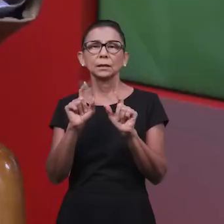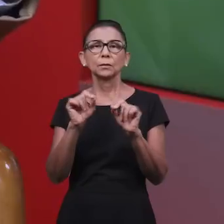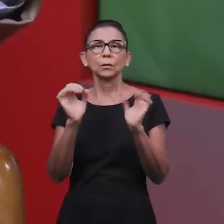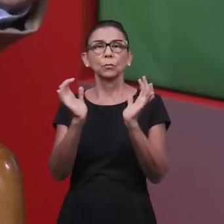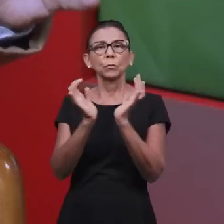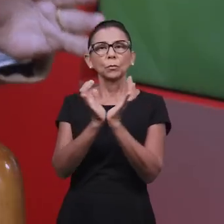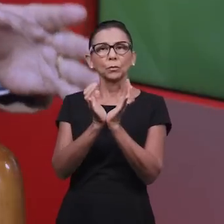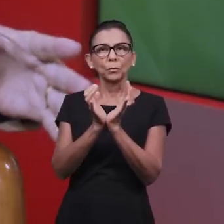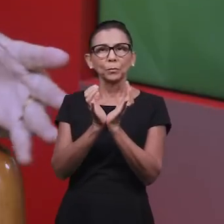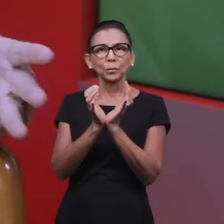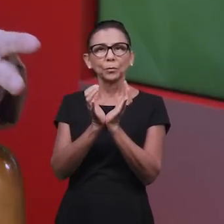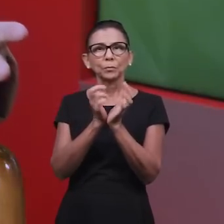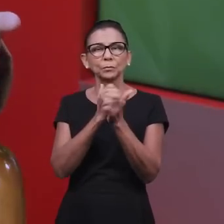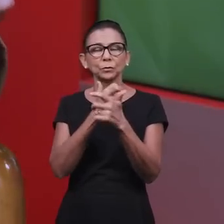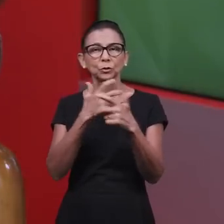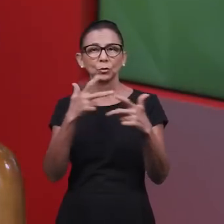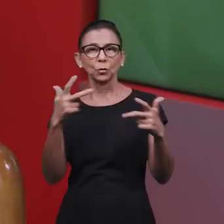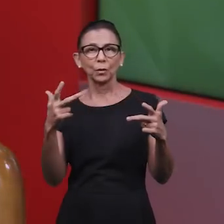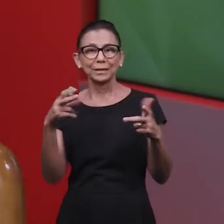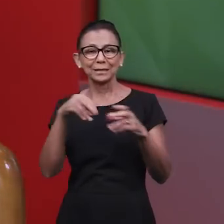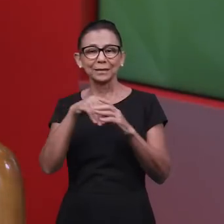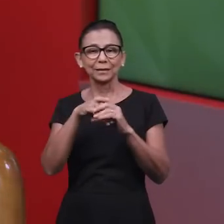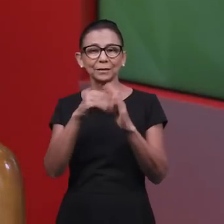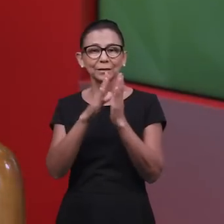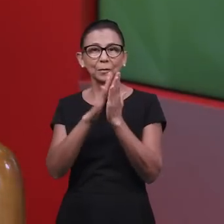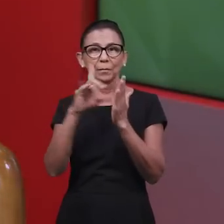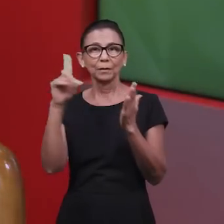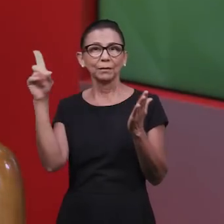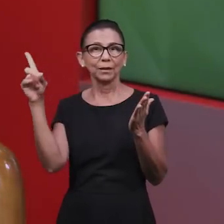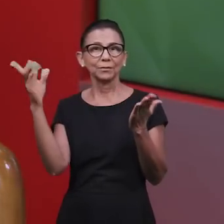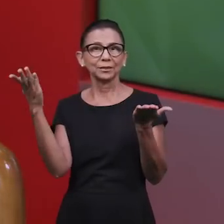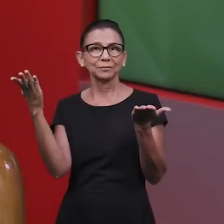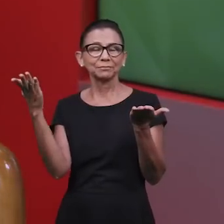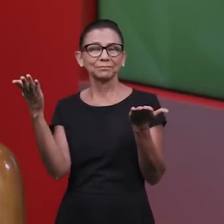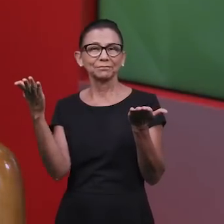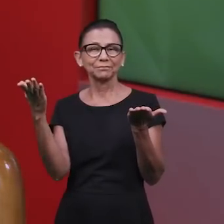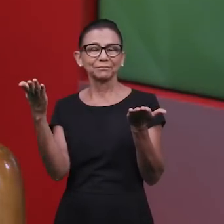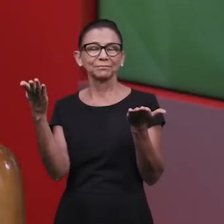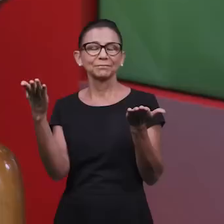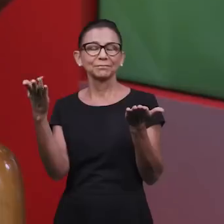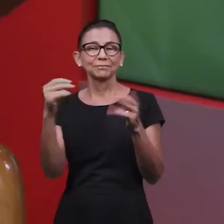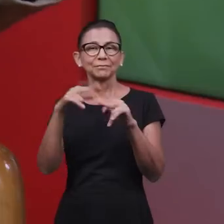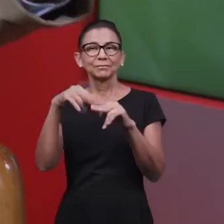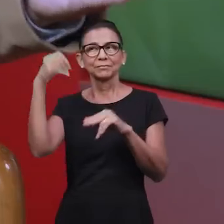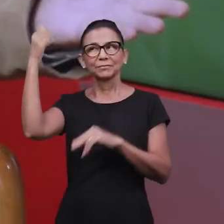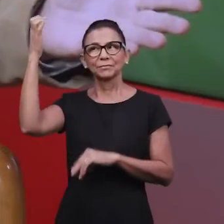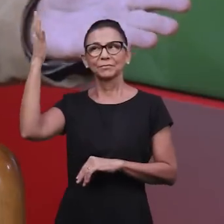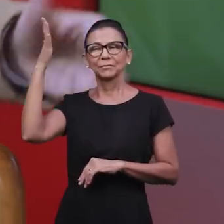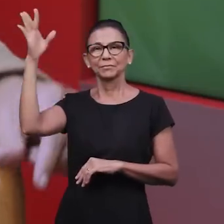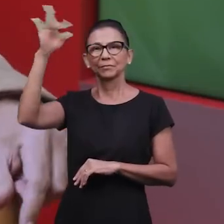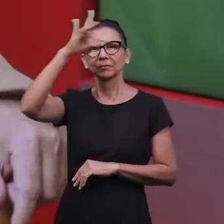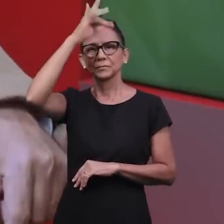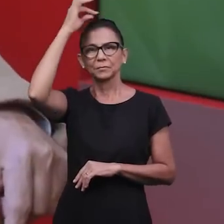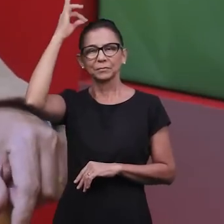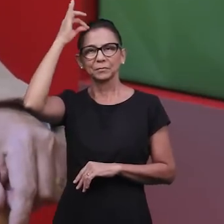elementos que emergem da palavra. Glória a Deus, é isso mesmo. Através da revelação do Espírito